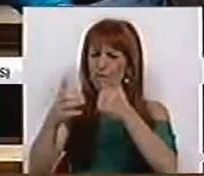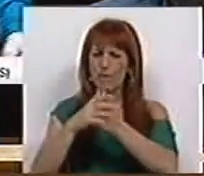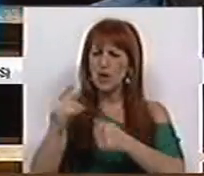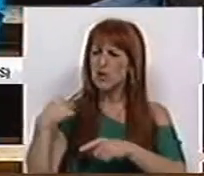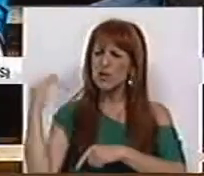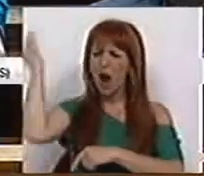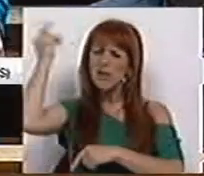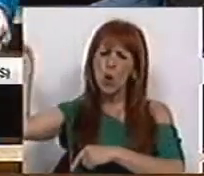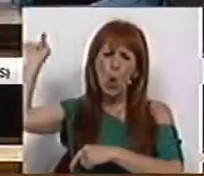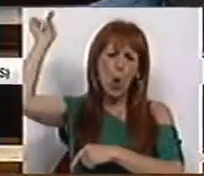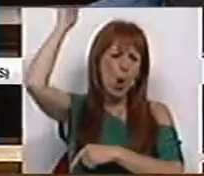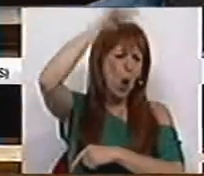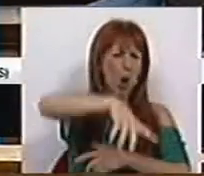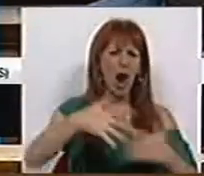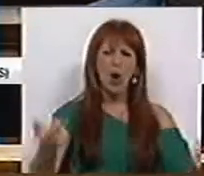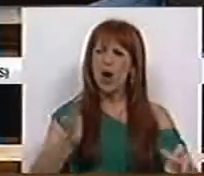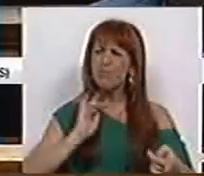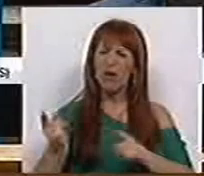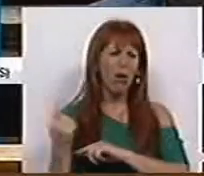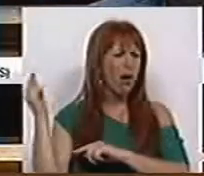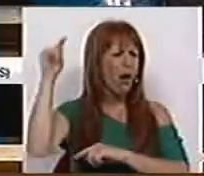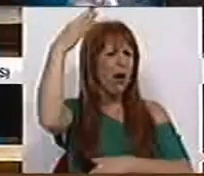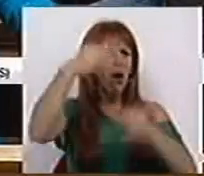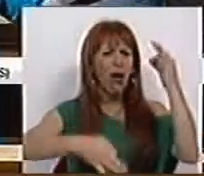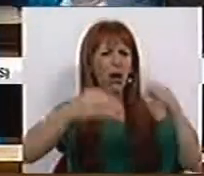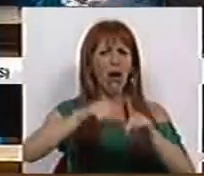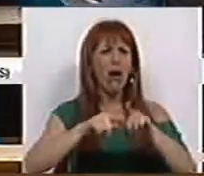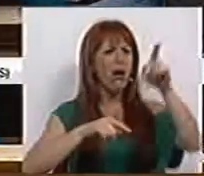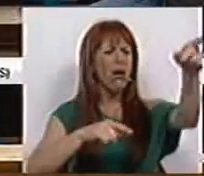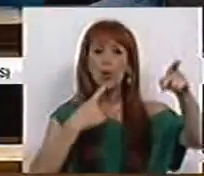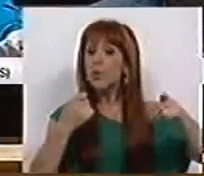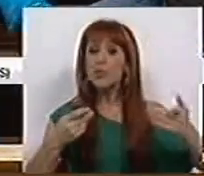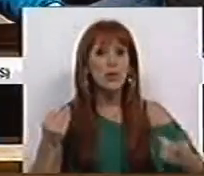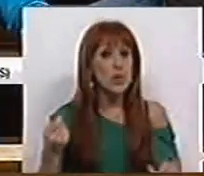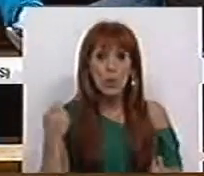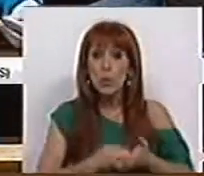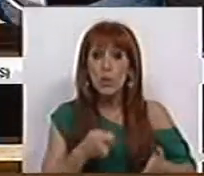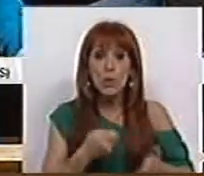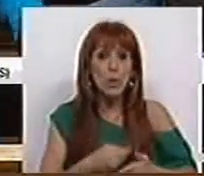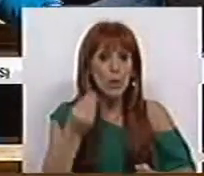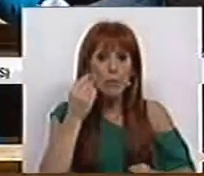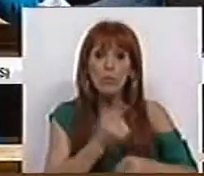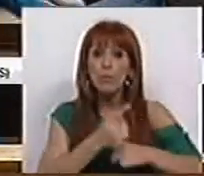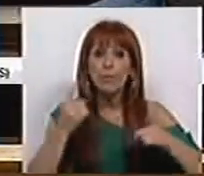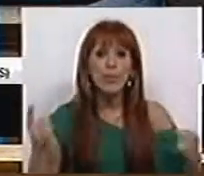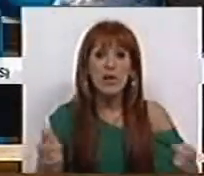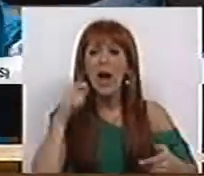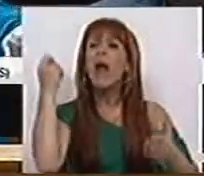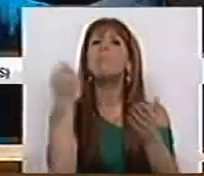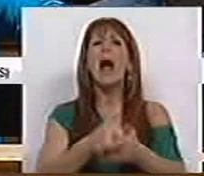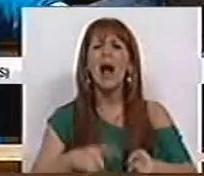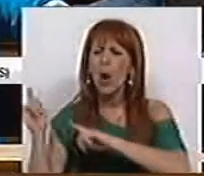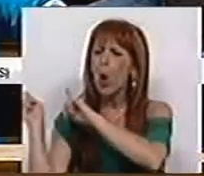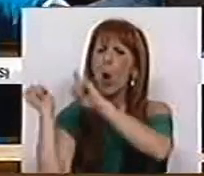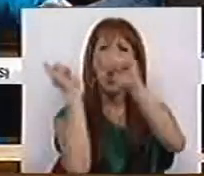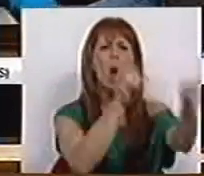que vêm das Aldeias e que agora vão ter que passar a ir ao terminal Portimão eu pergunto com que custos porque quem paga